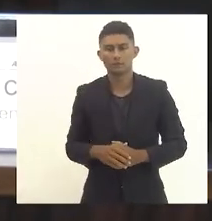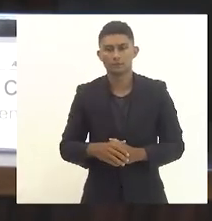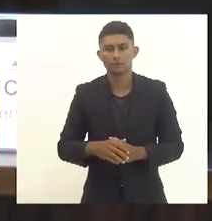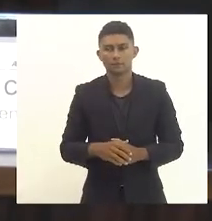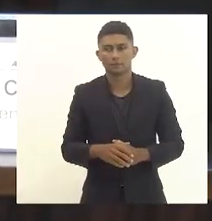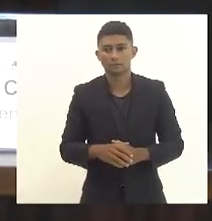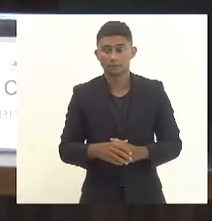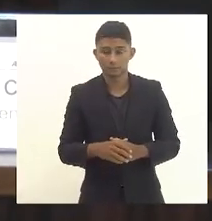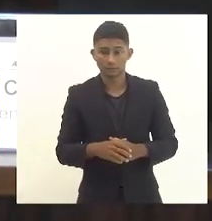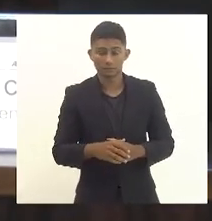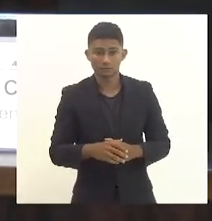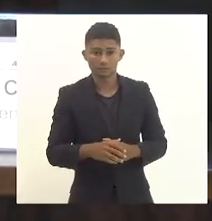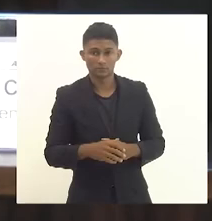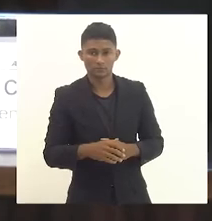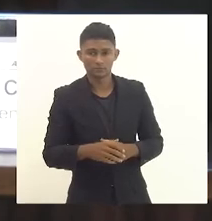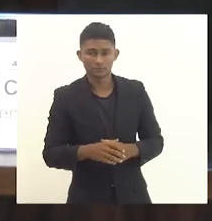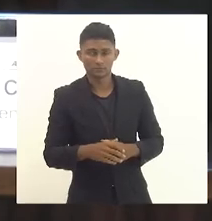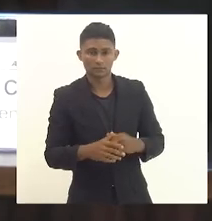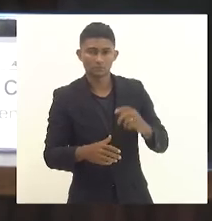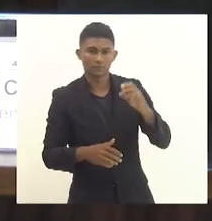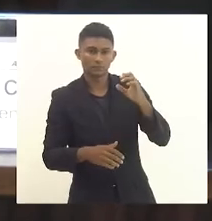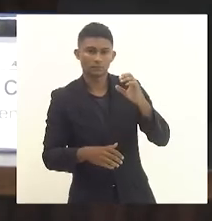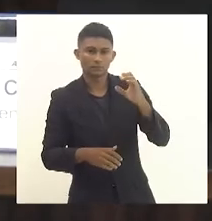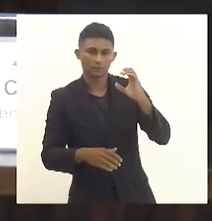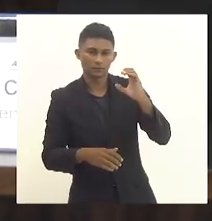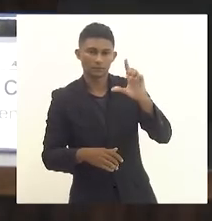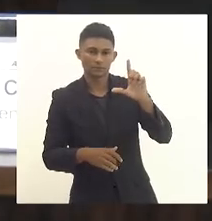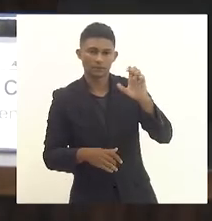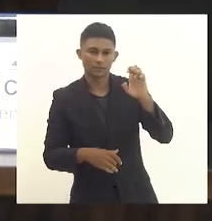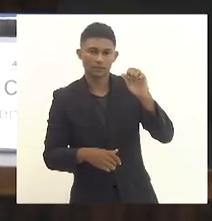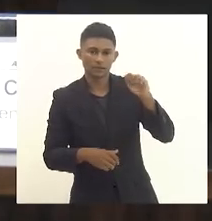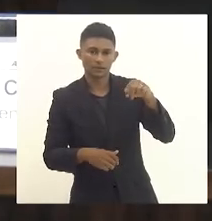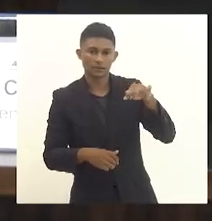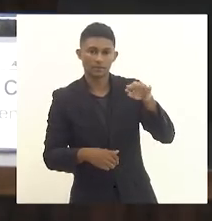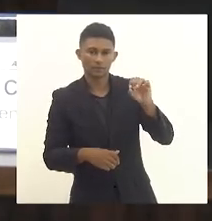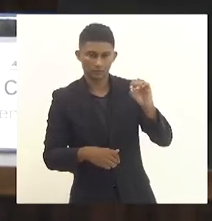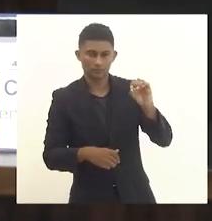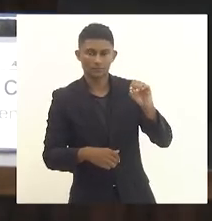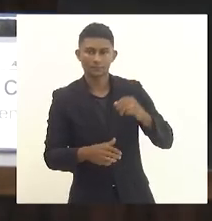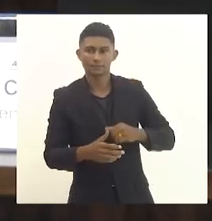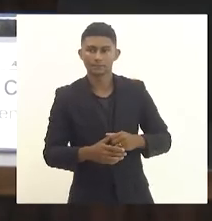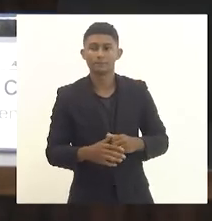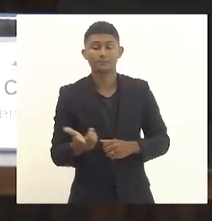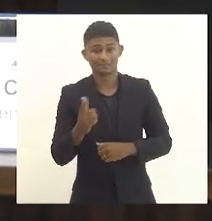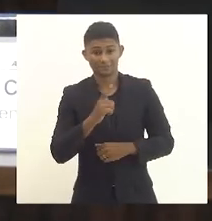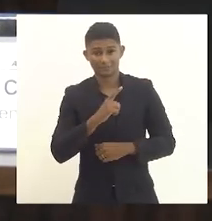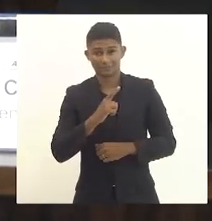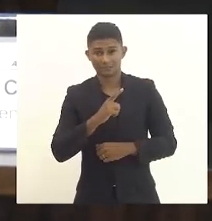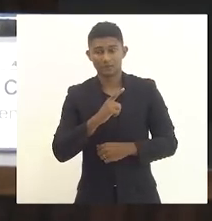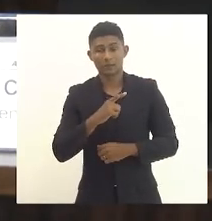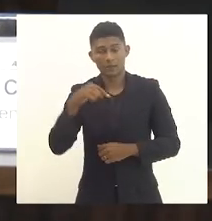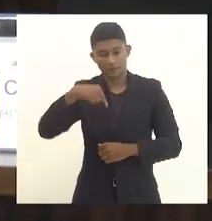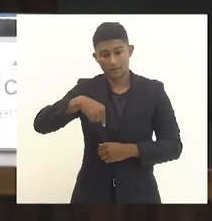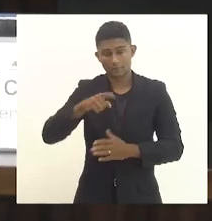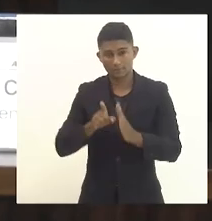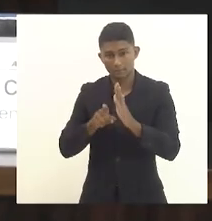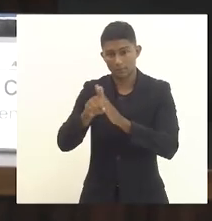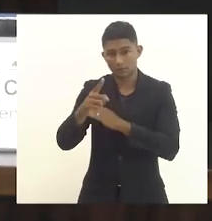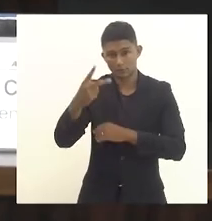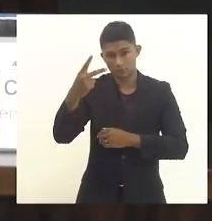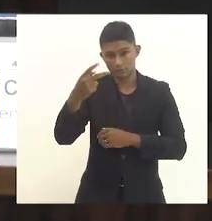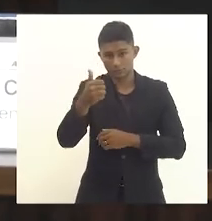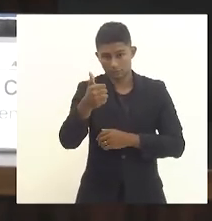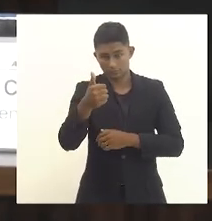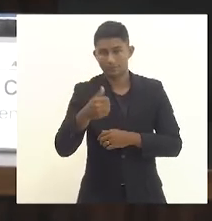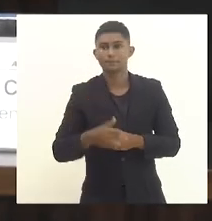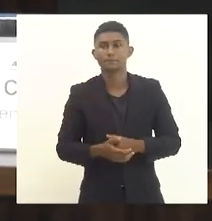Cleanto Rodrigues, da EMIV, Segurança Eletrônica. Então, nós temos aqui mais duas perguntas. Vou